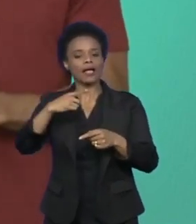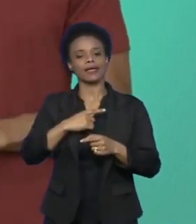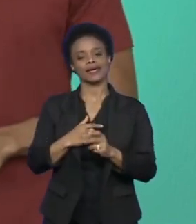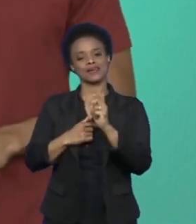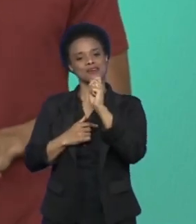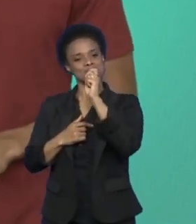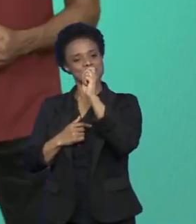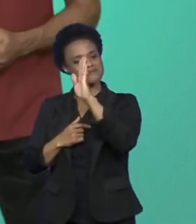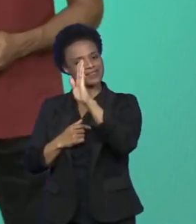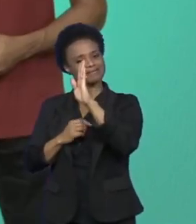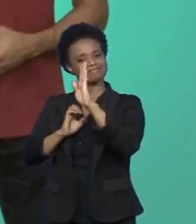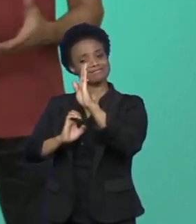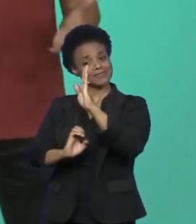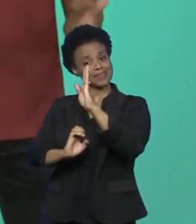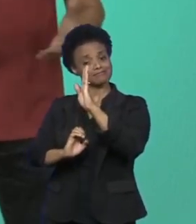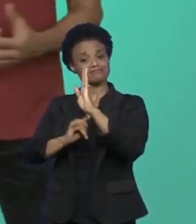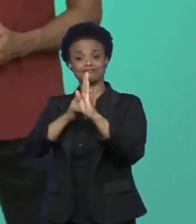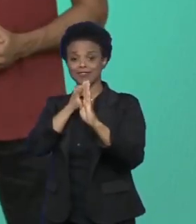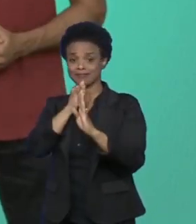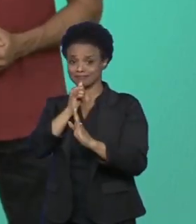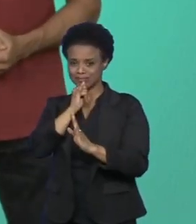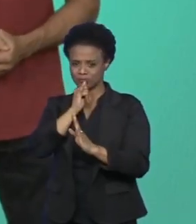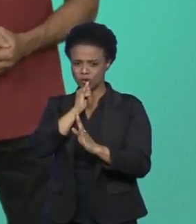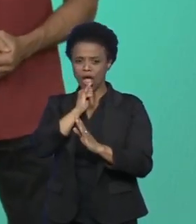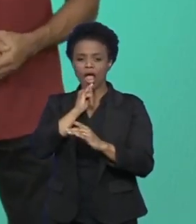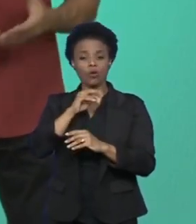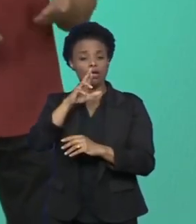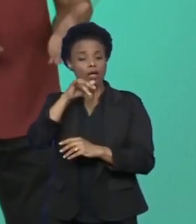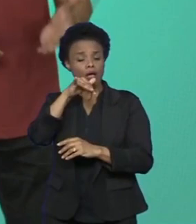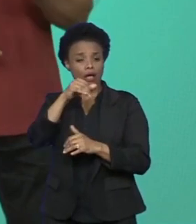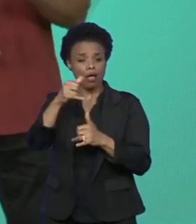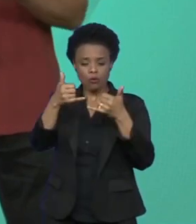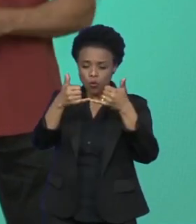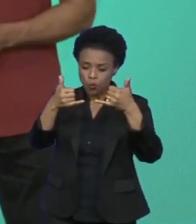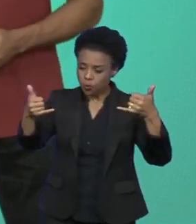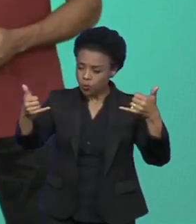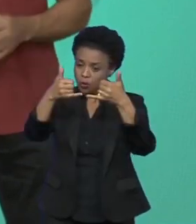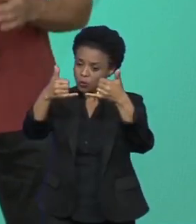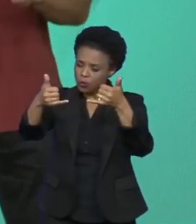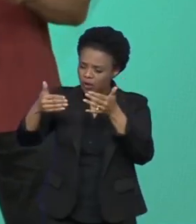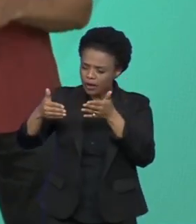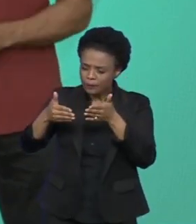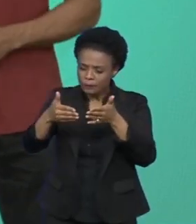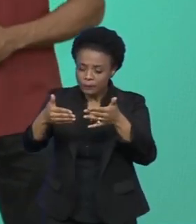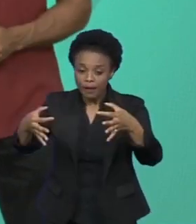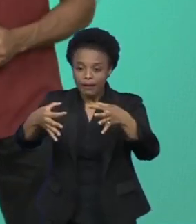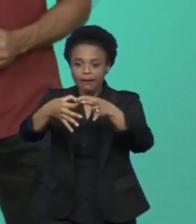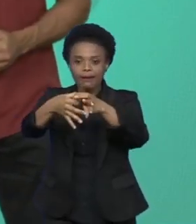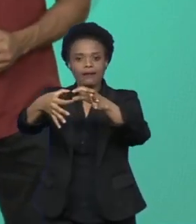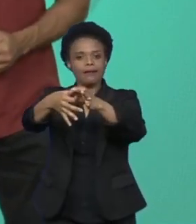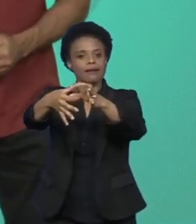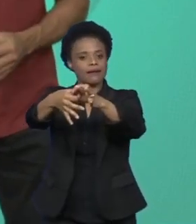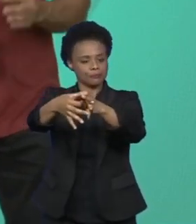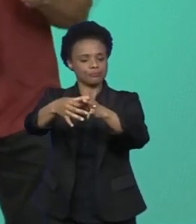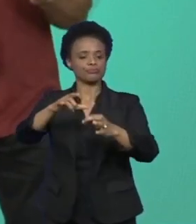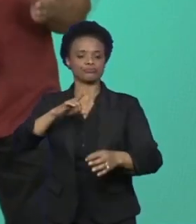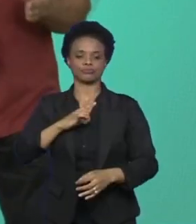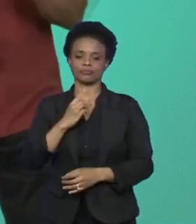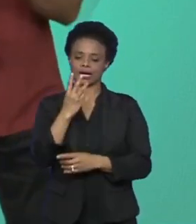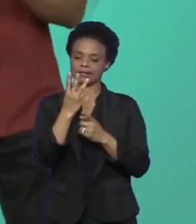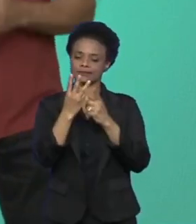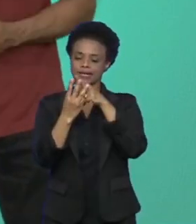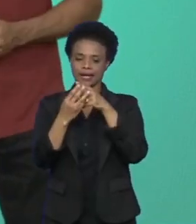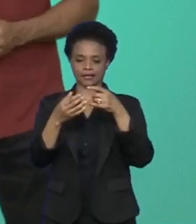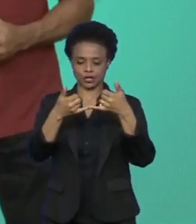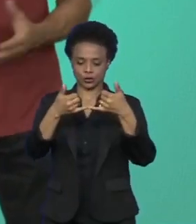e E, por exemplo. Já os ramos são os caminhos que ligam um ponto a outro. Repare que há 3 ramos ligando os pontos